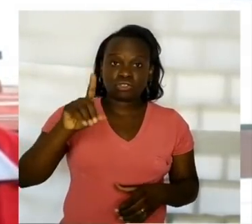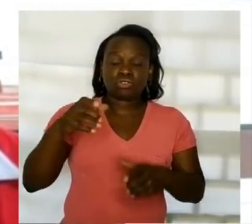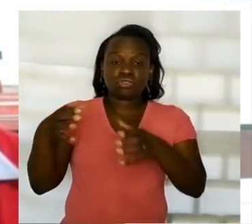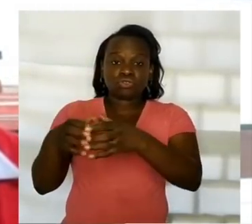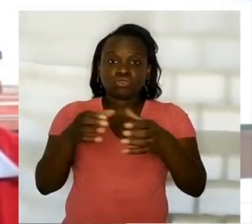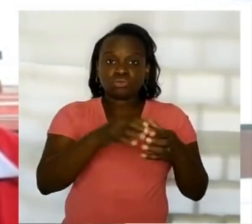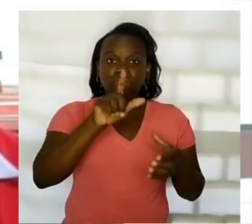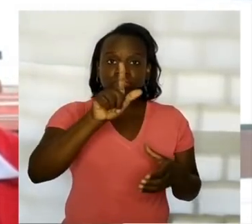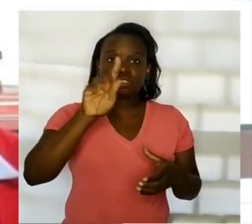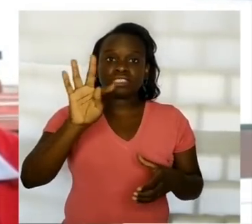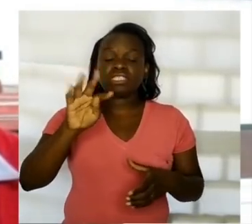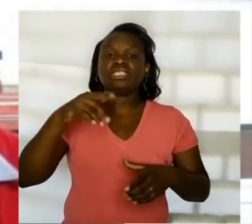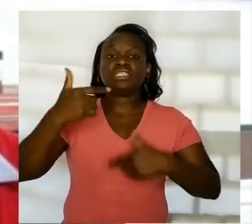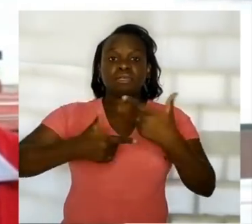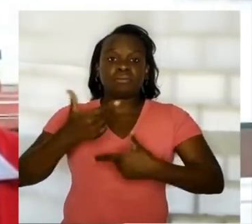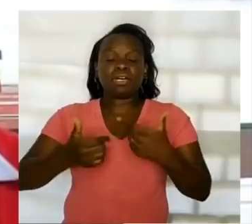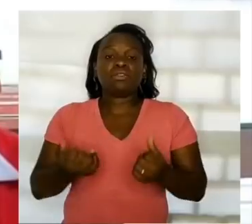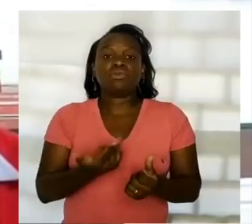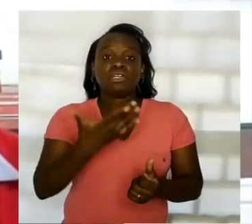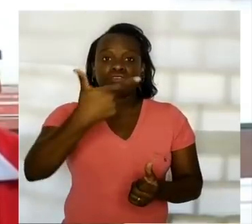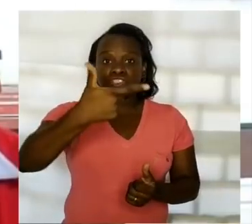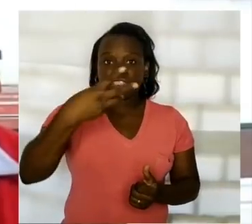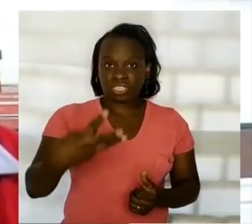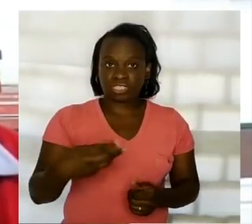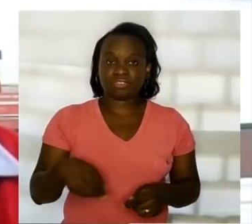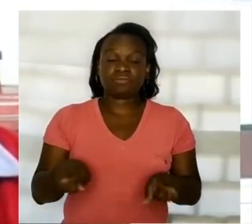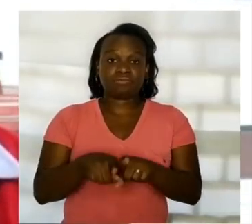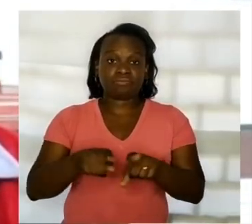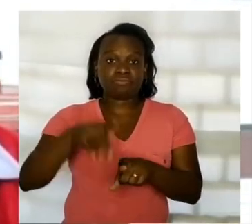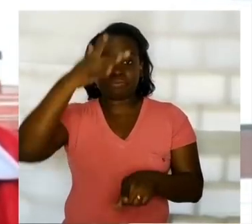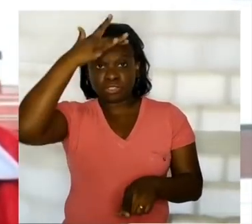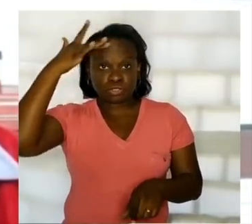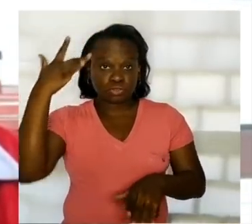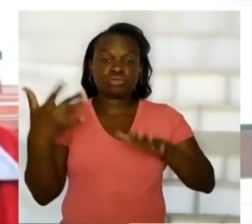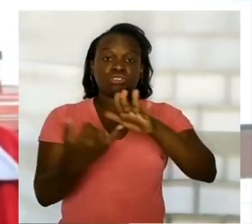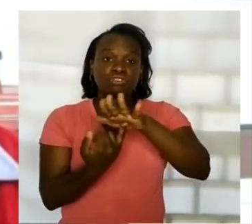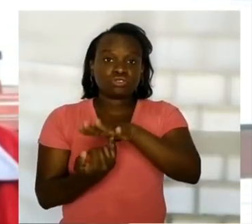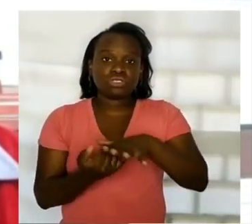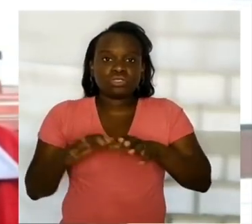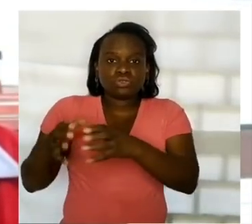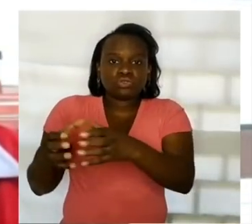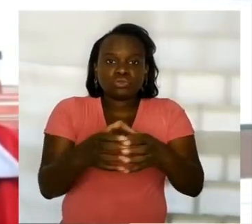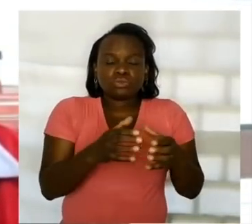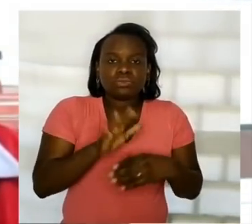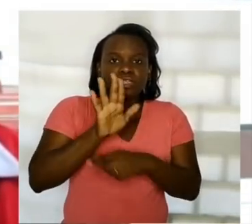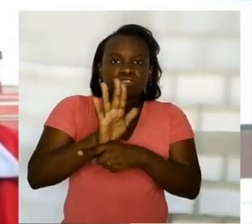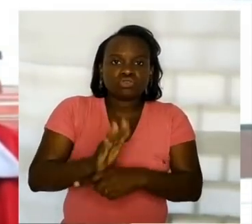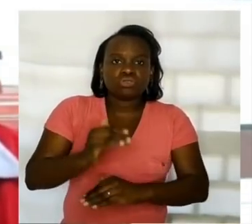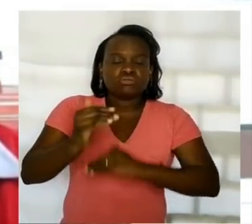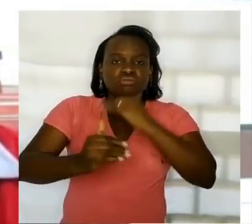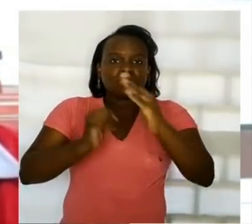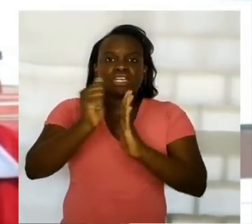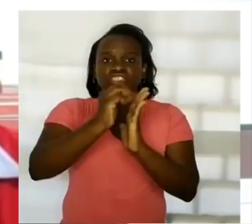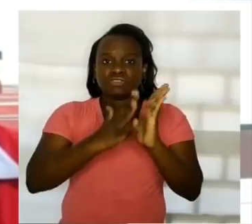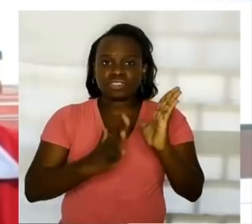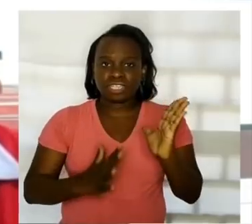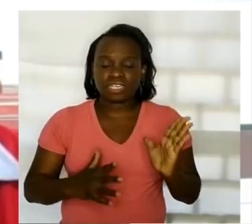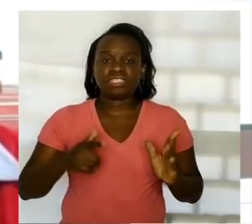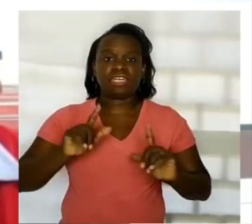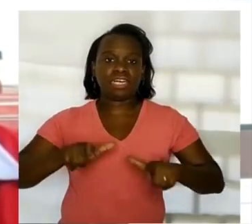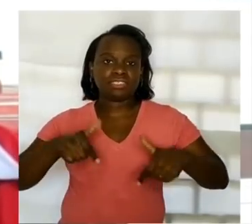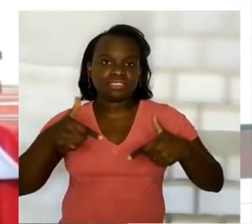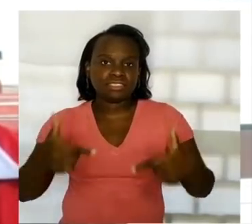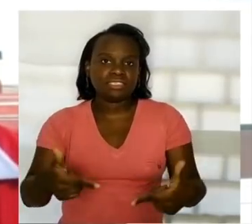e coordenadores dos 23 grupos de trabalho. Também pessoas, instituições e coletivos que vão desenvolver